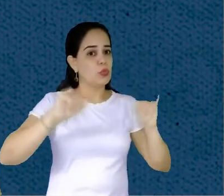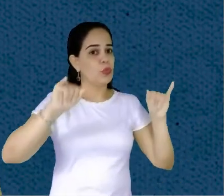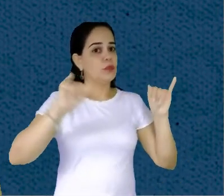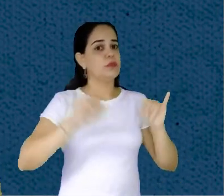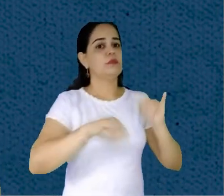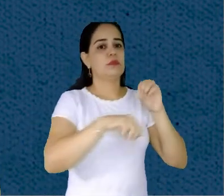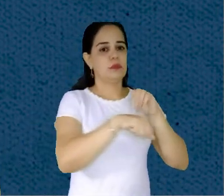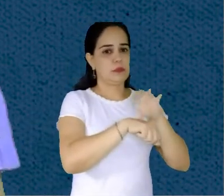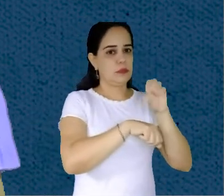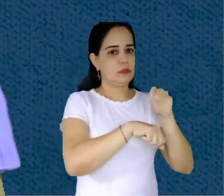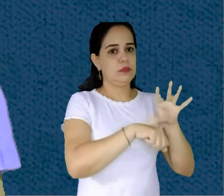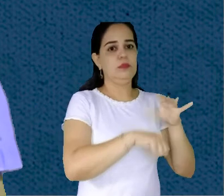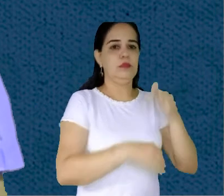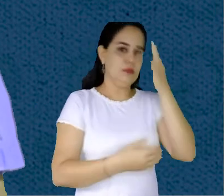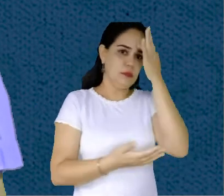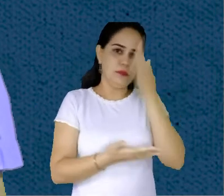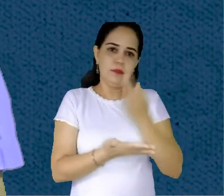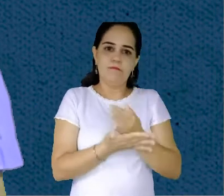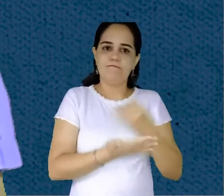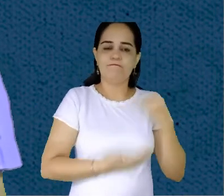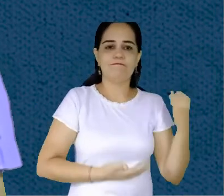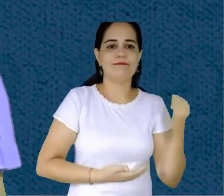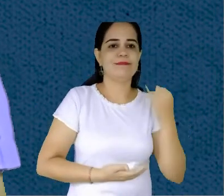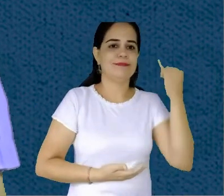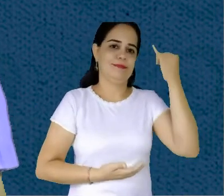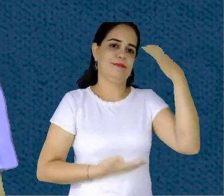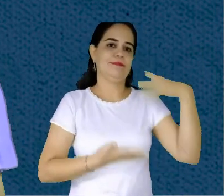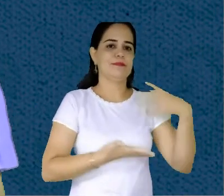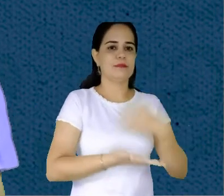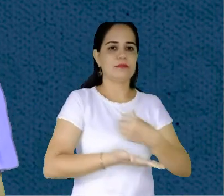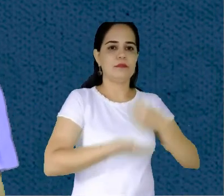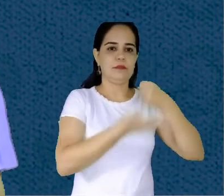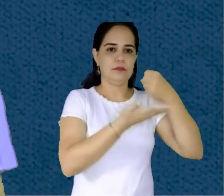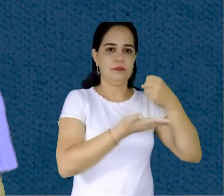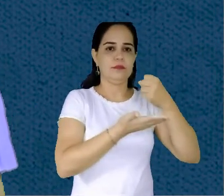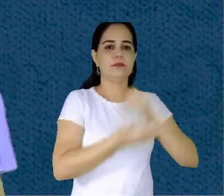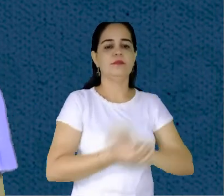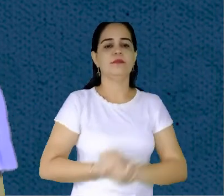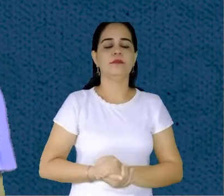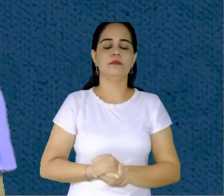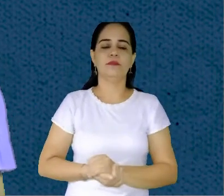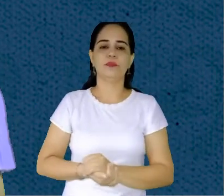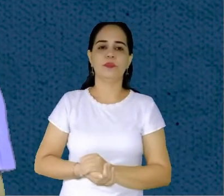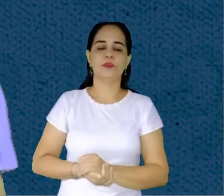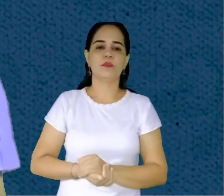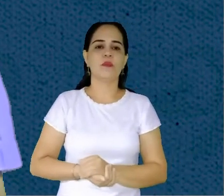para a nossa salvação. Na quarta-feira que passou, dia 18 de maio,